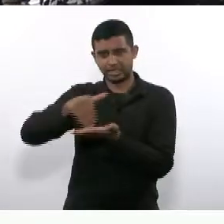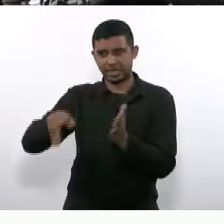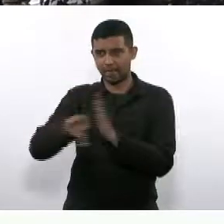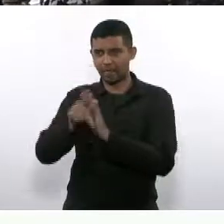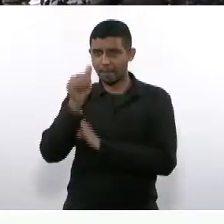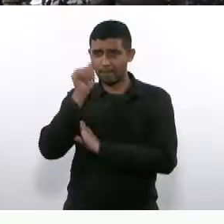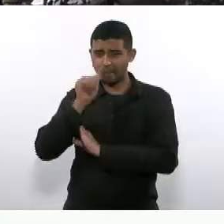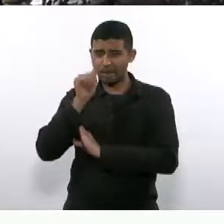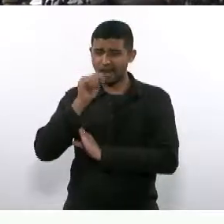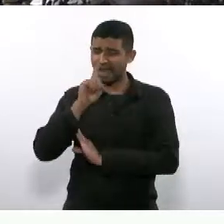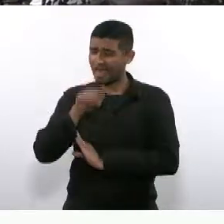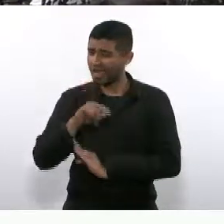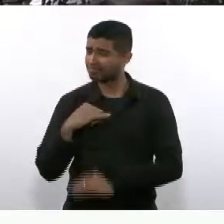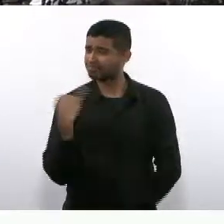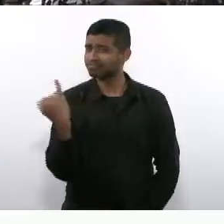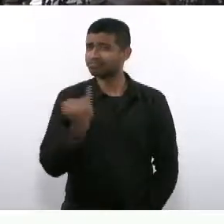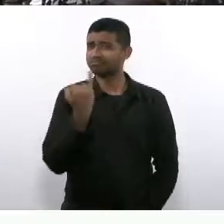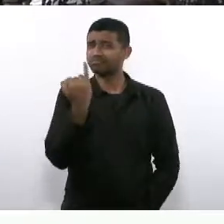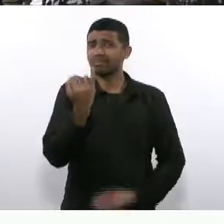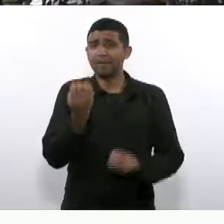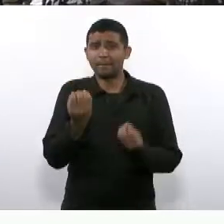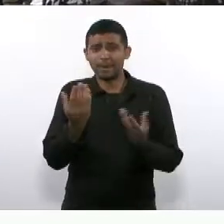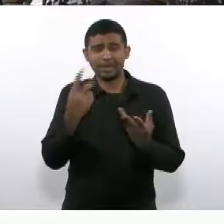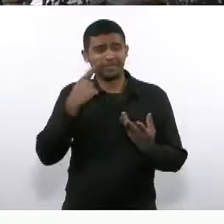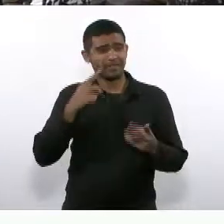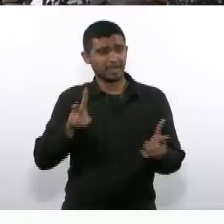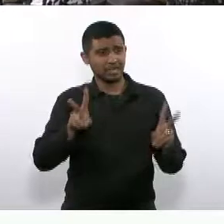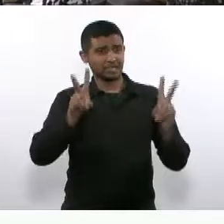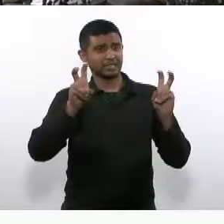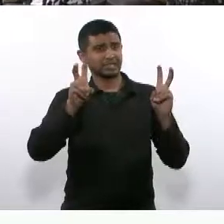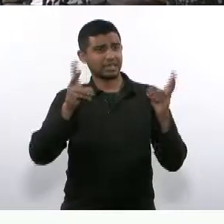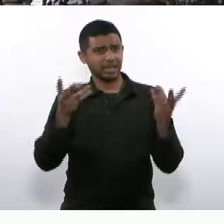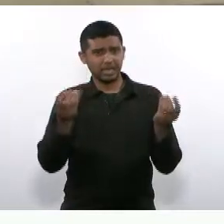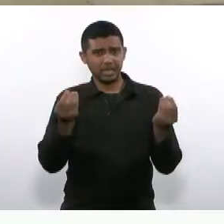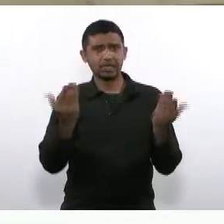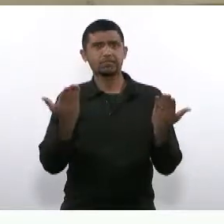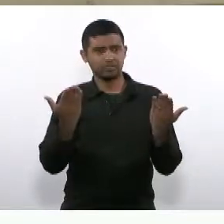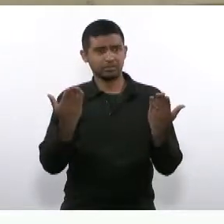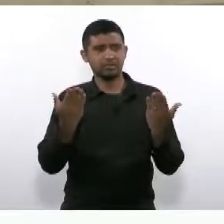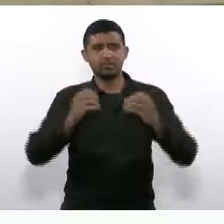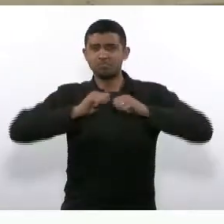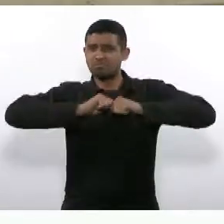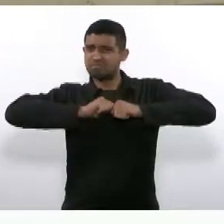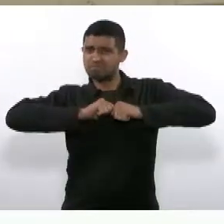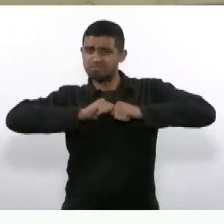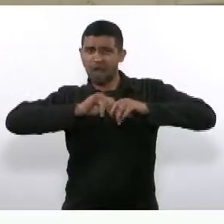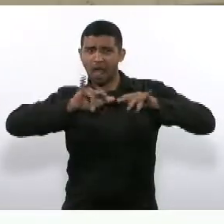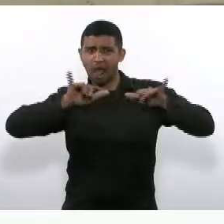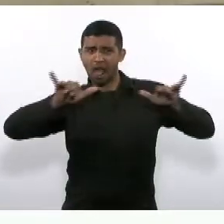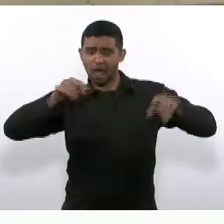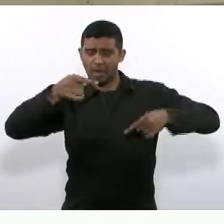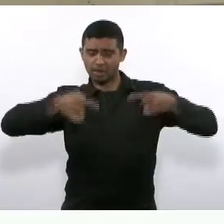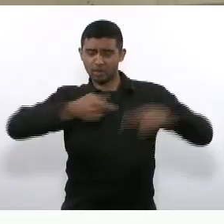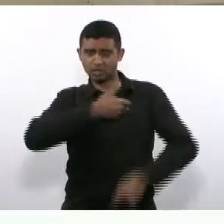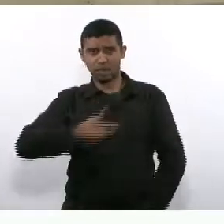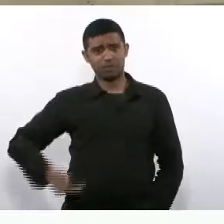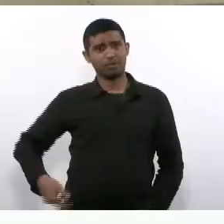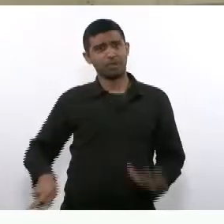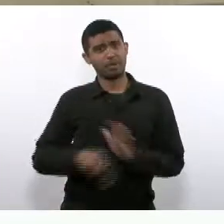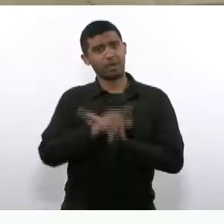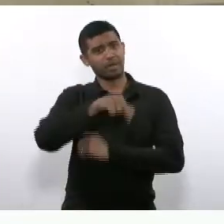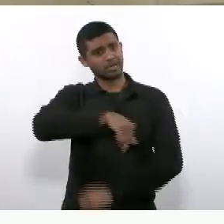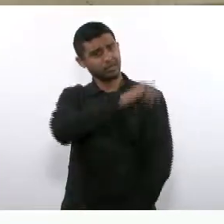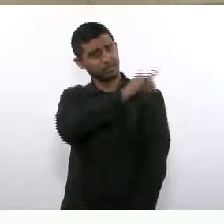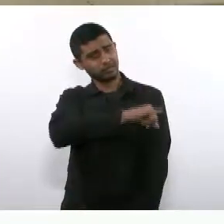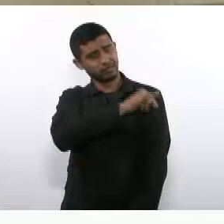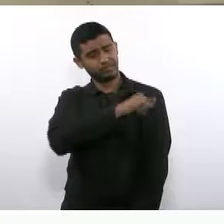que é fundamental para que esse tema seja colocado no bojo da política pública do Estado. Muitas